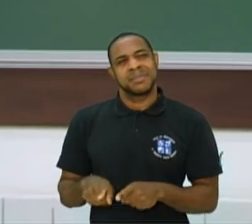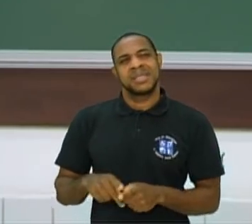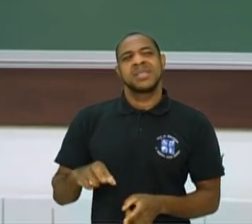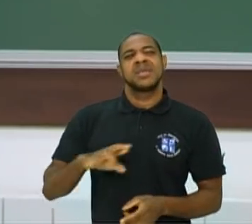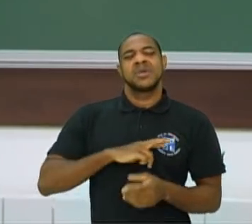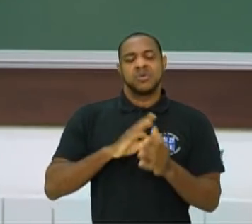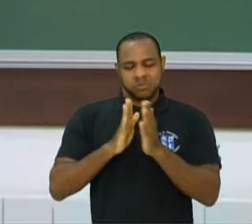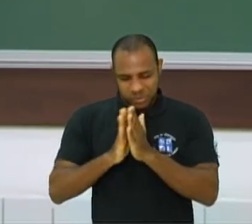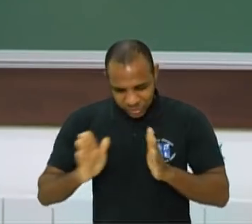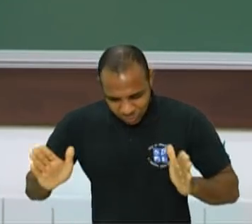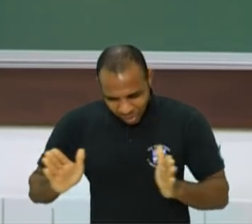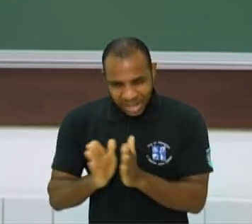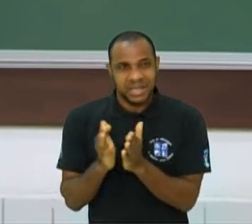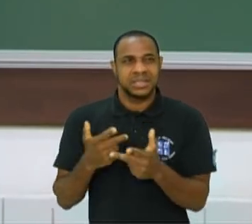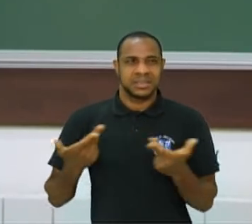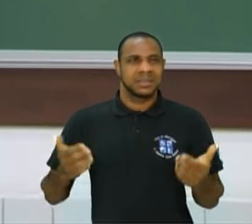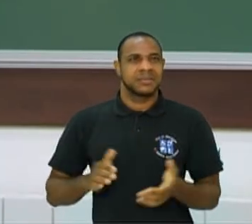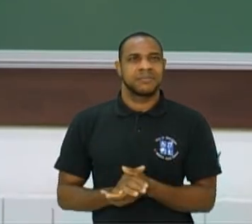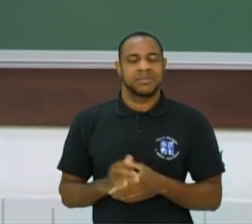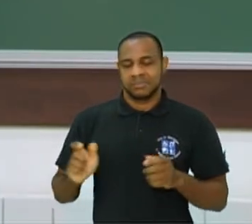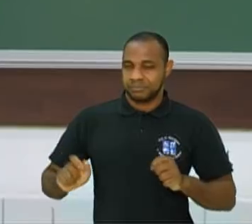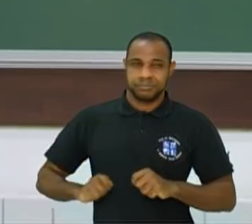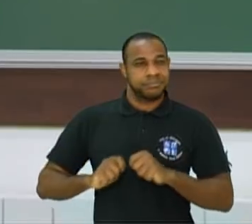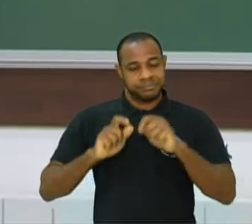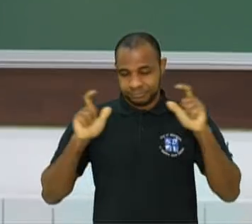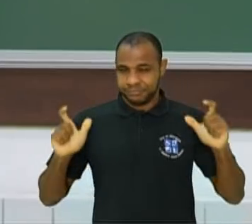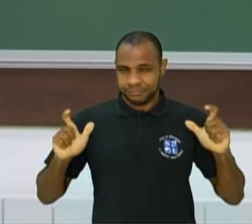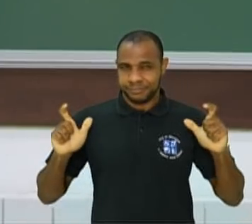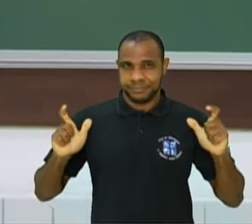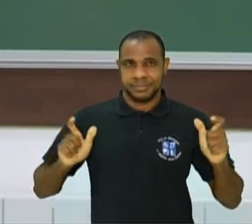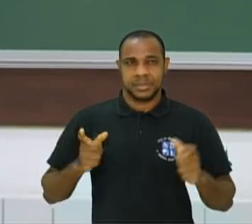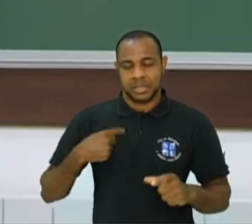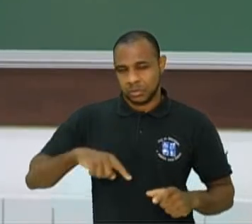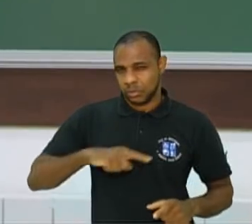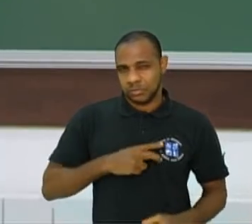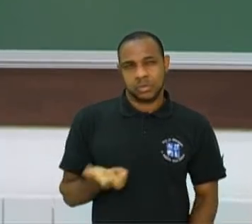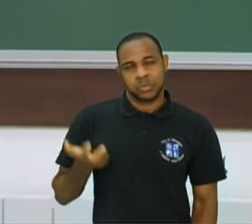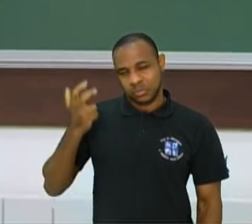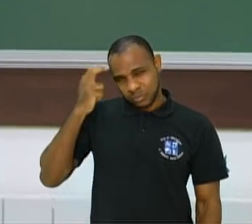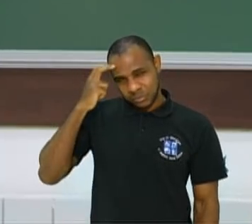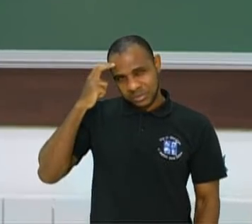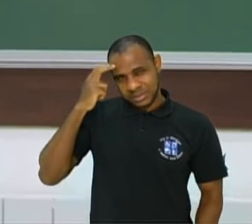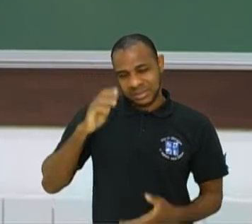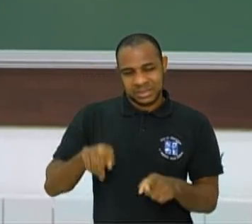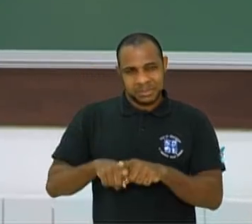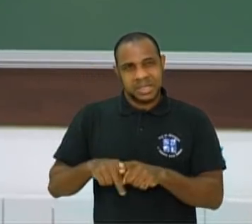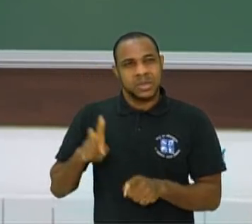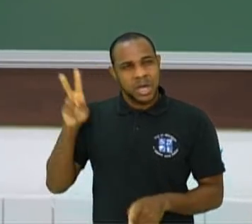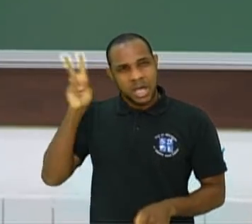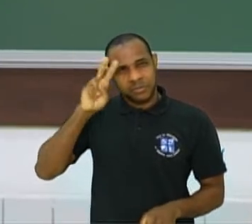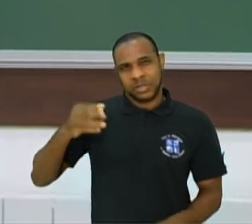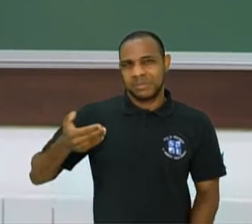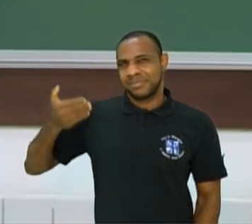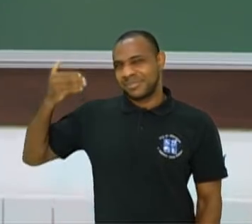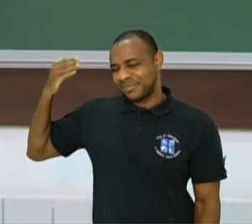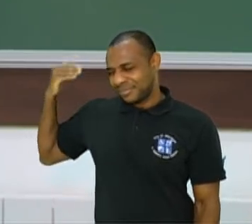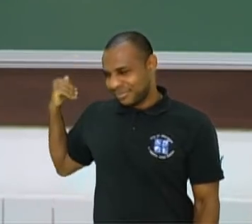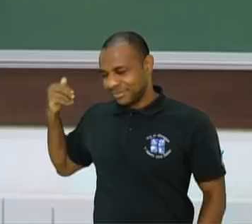rituais. Então, fiquem bem espertos aí com nossa cultura e a ancestralidade que carrega tudo isso.